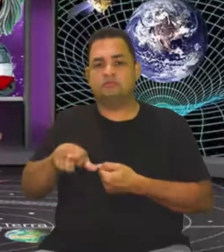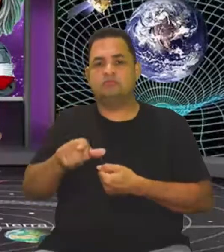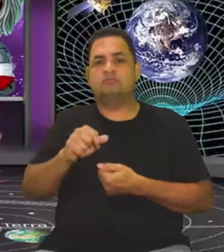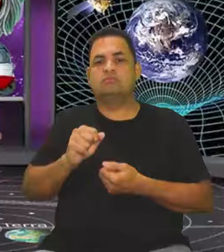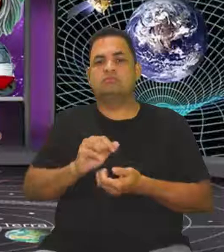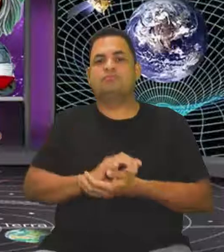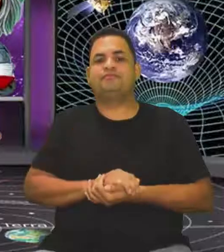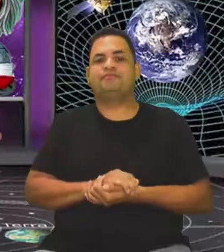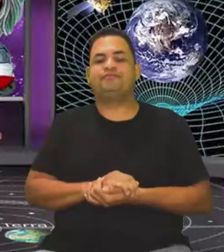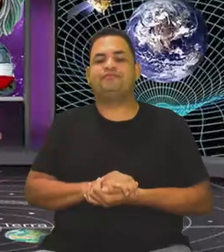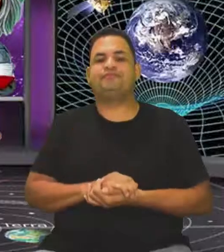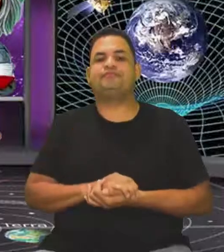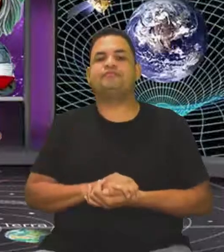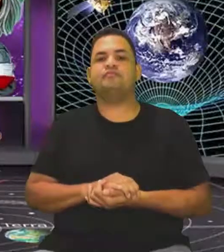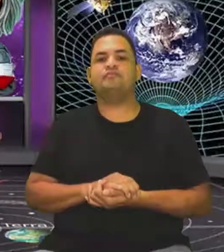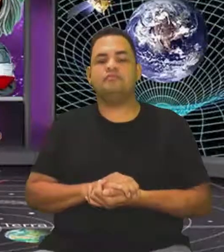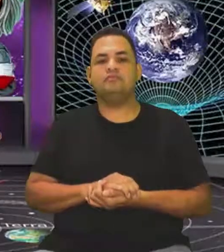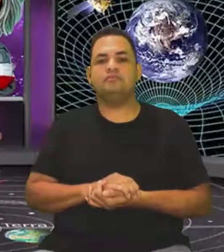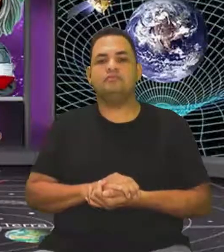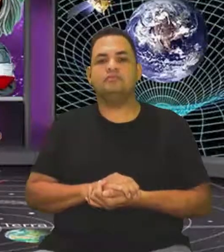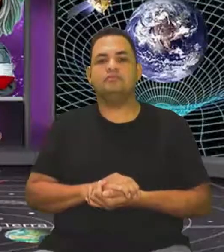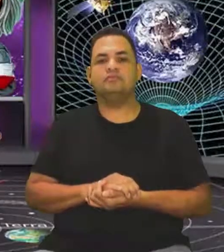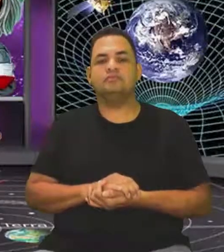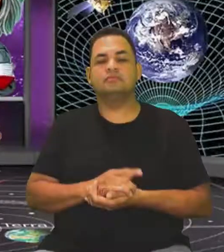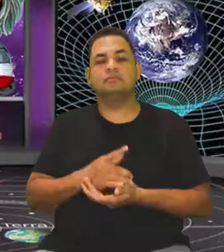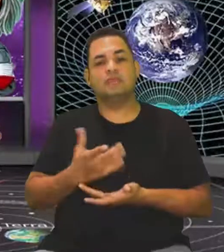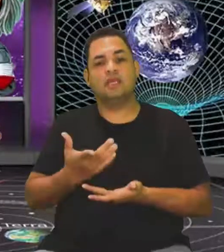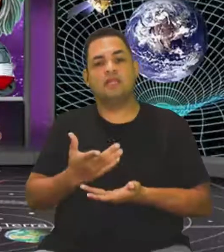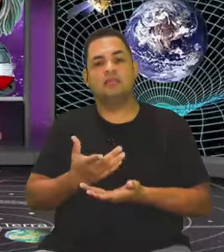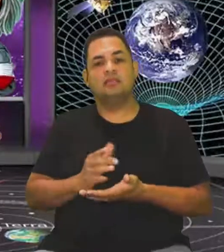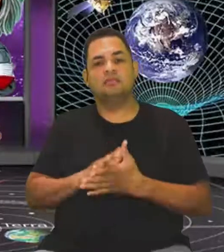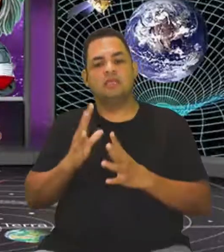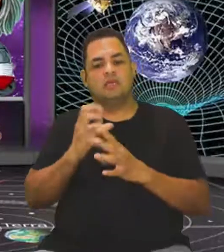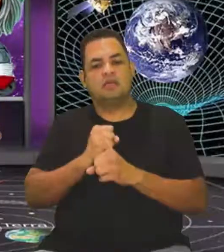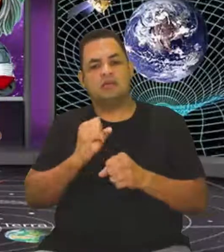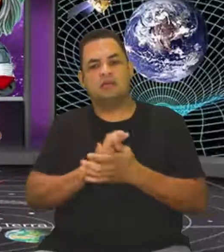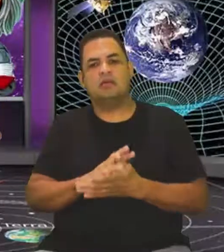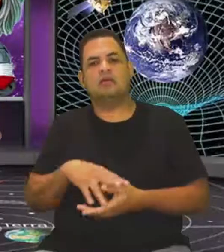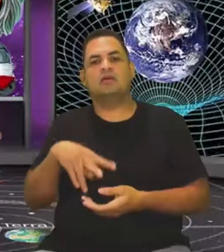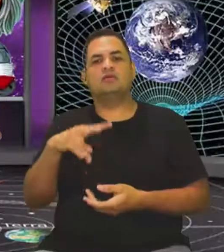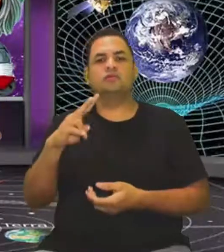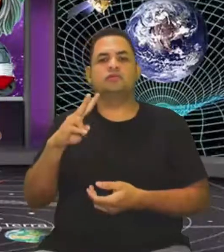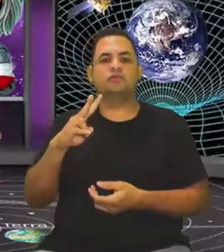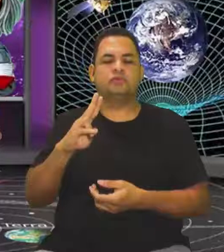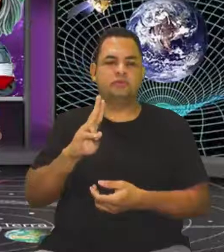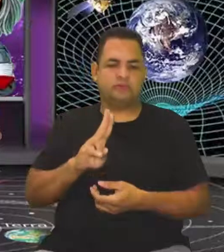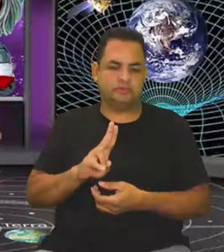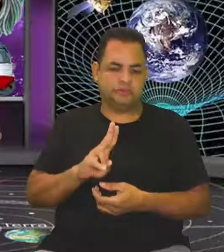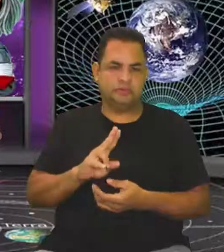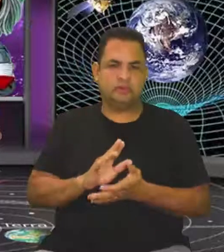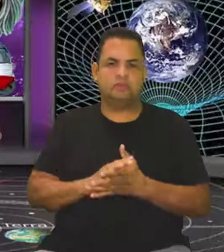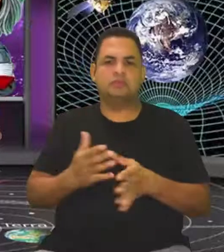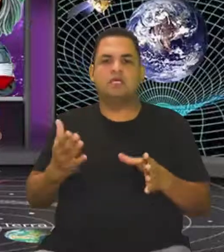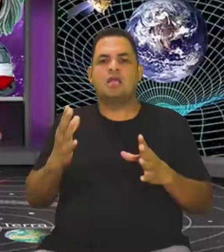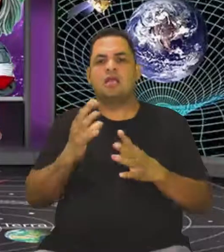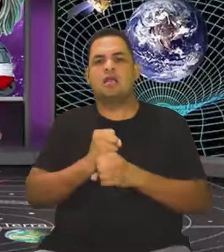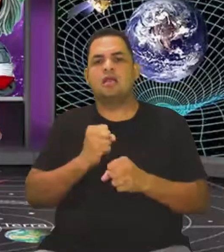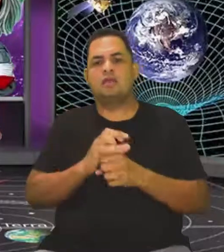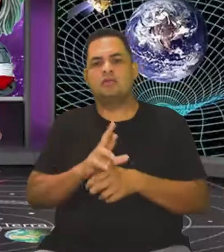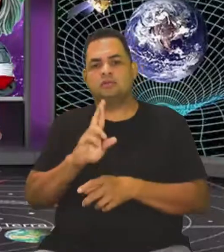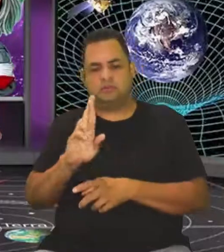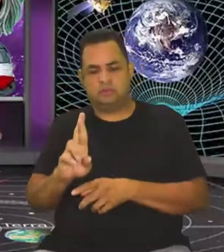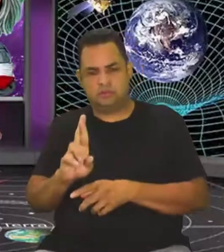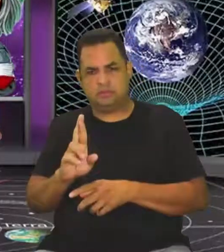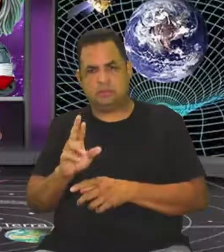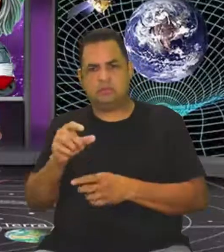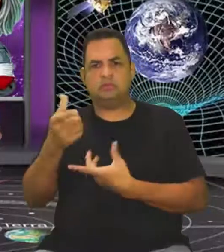cálculo estaria errado, ok? Então, nós vimos ali cálculo de tensão, cálculo de resistência,